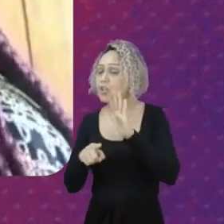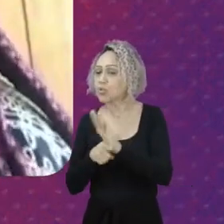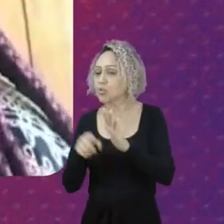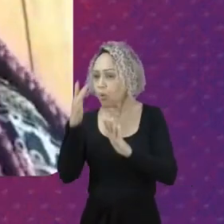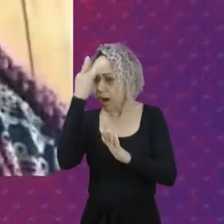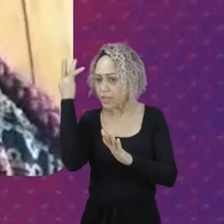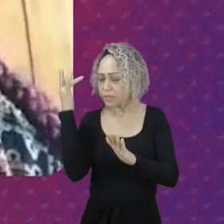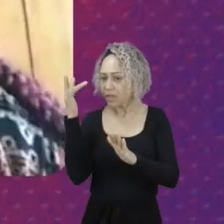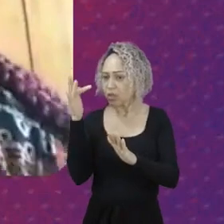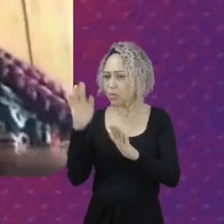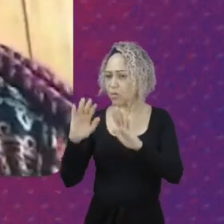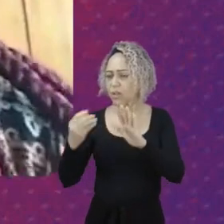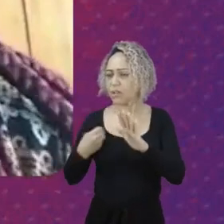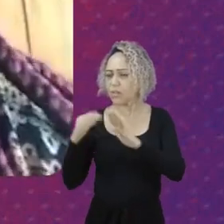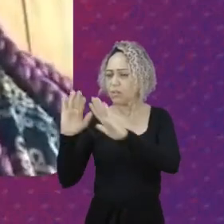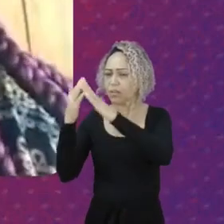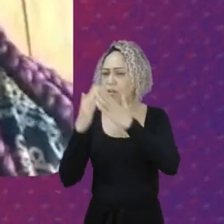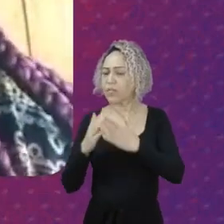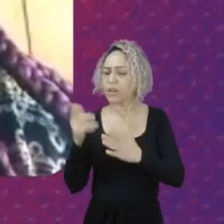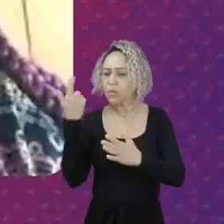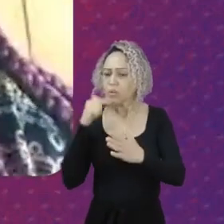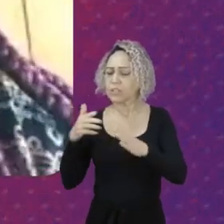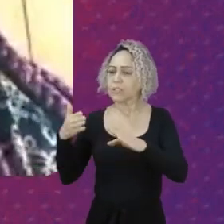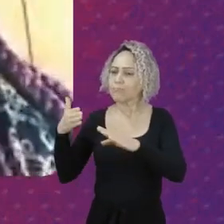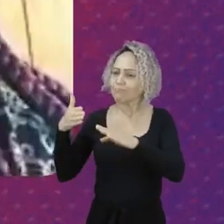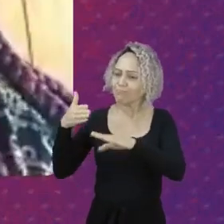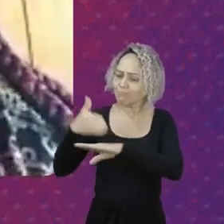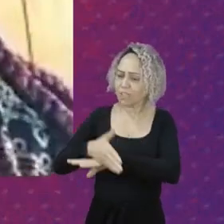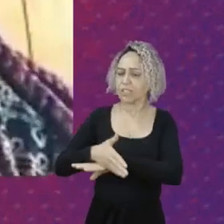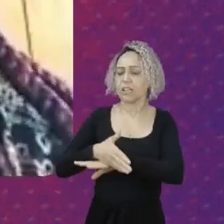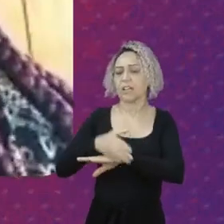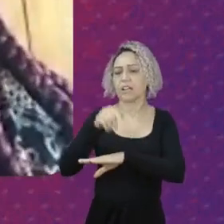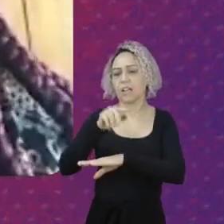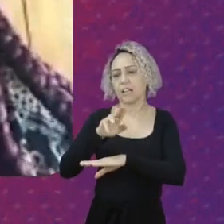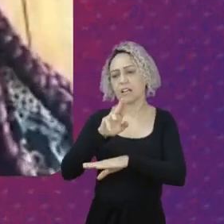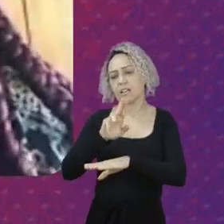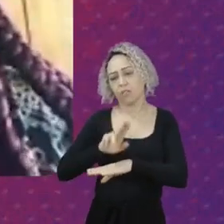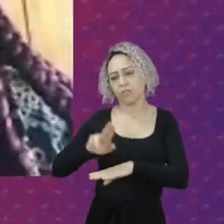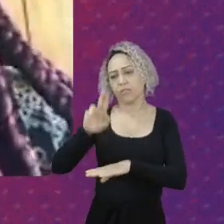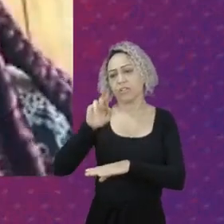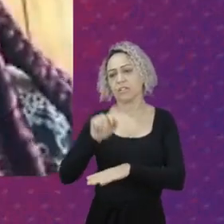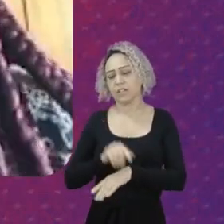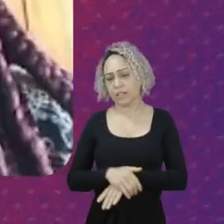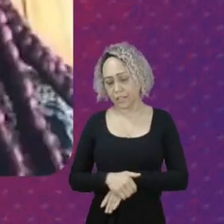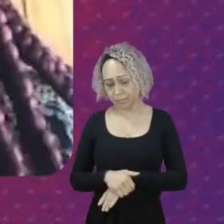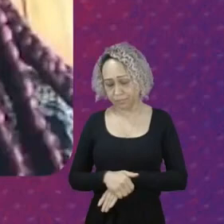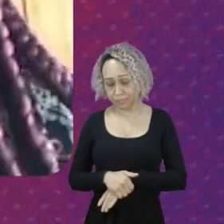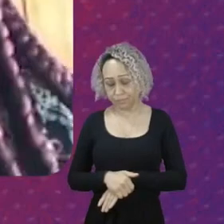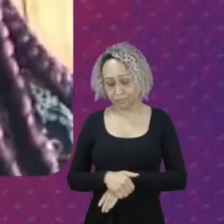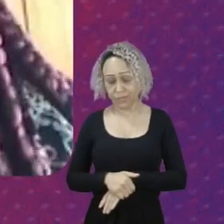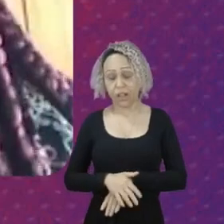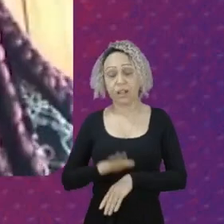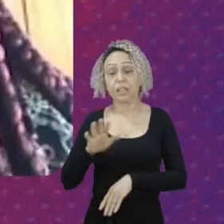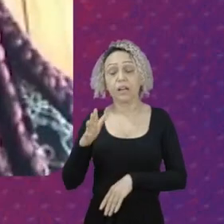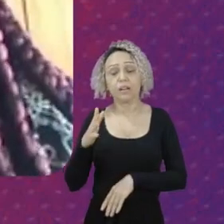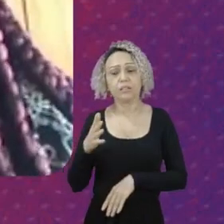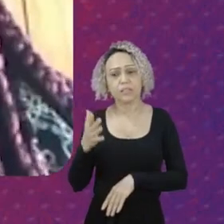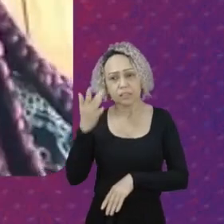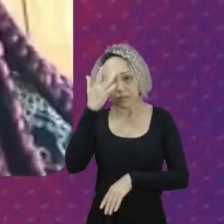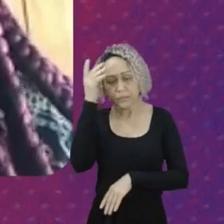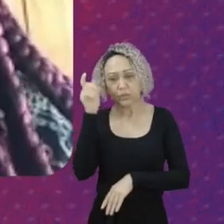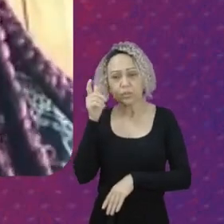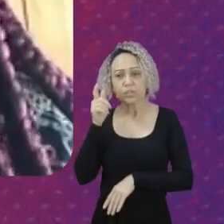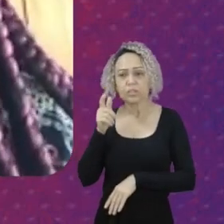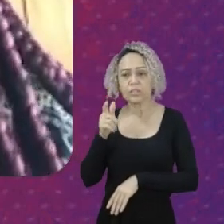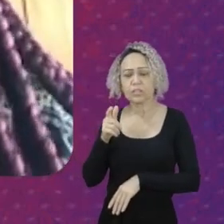conseguiram, a partir da sua lógica, do seu lugar de existência, de produção de vida, produzir conhecimento